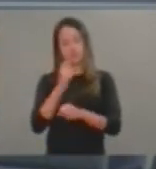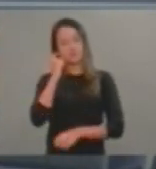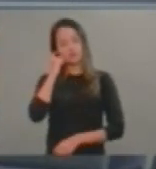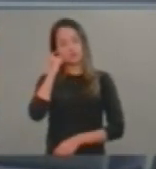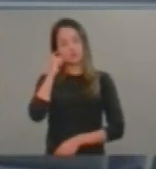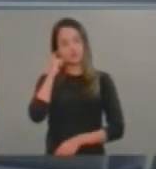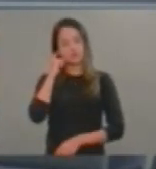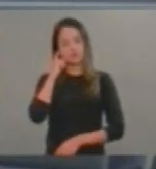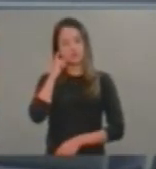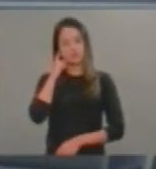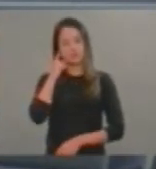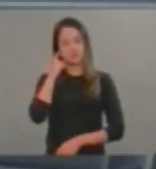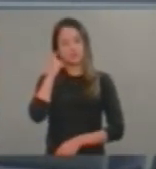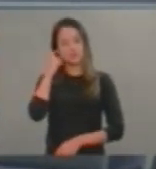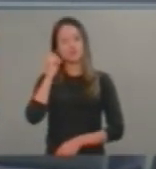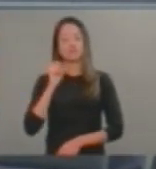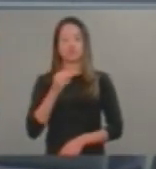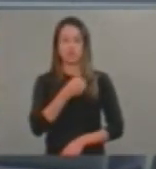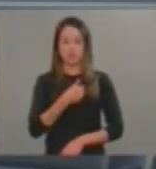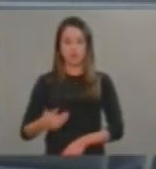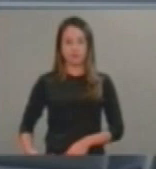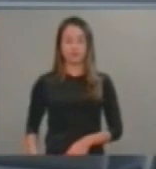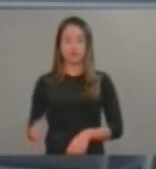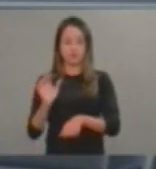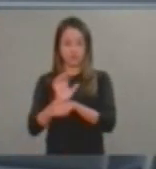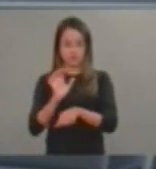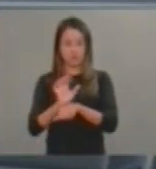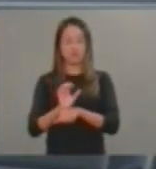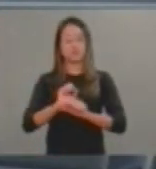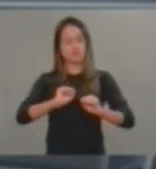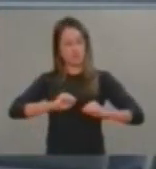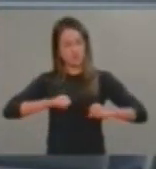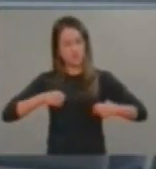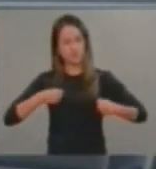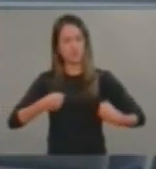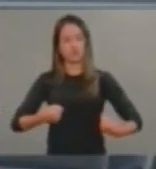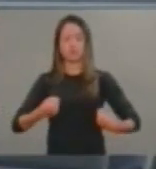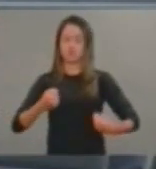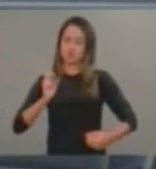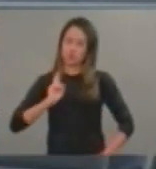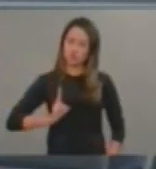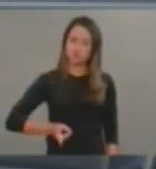indubitavelmente como o governo do estado tem feito um esforço continuado